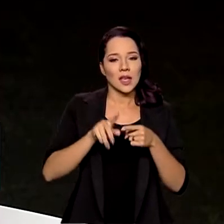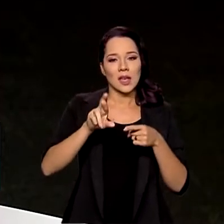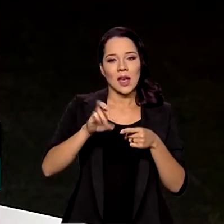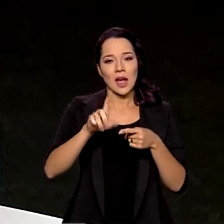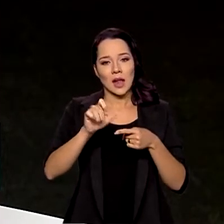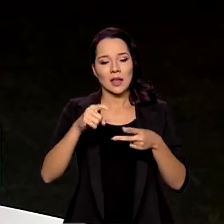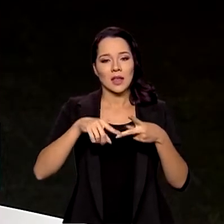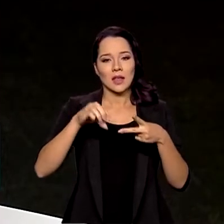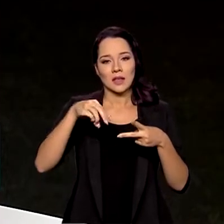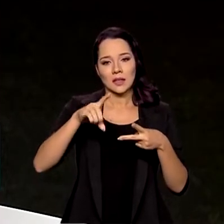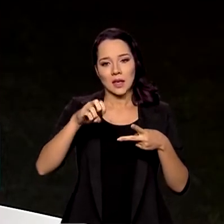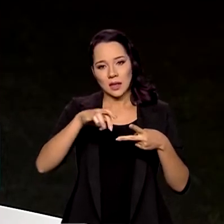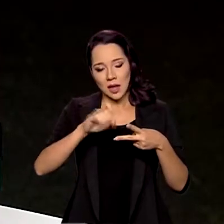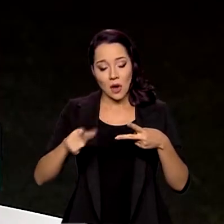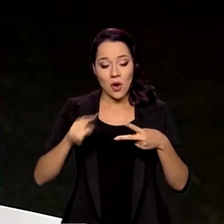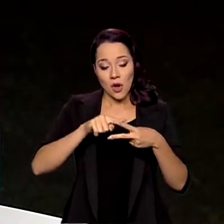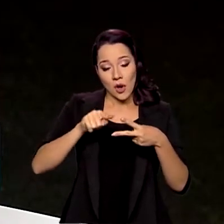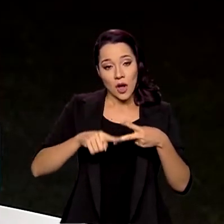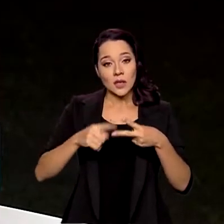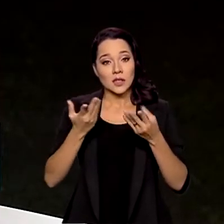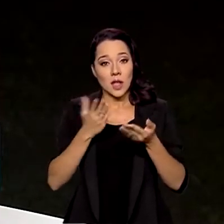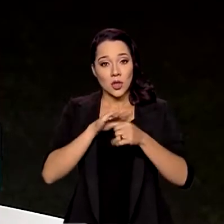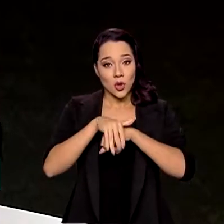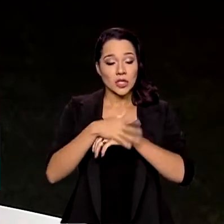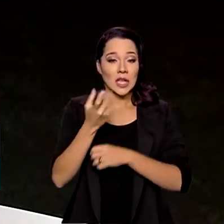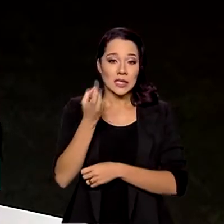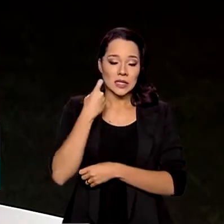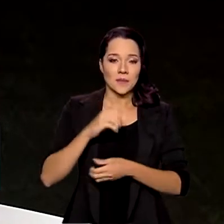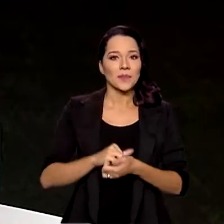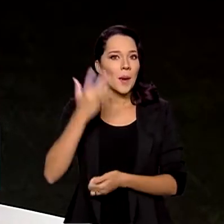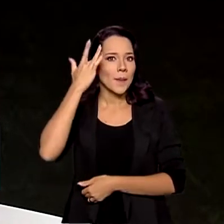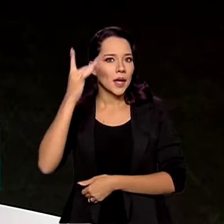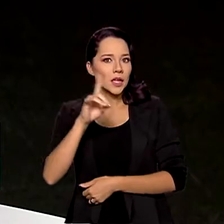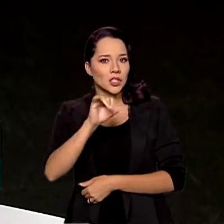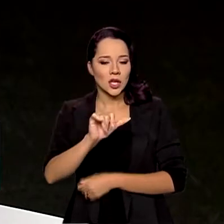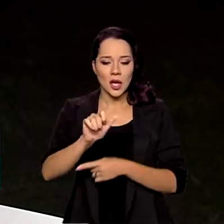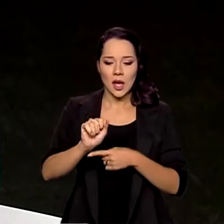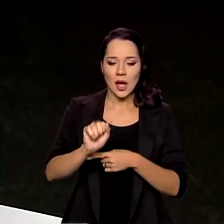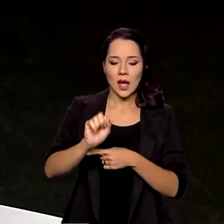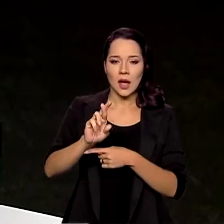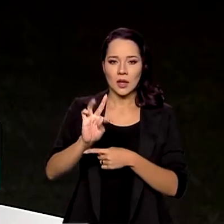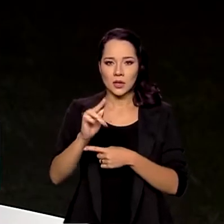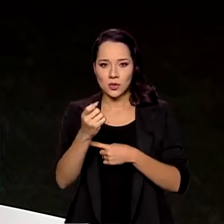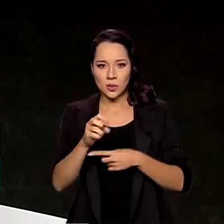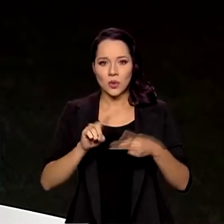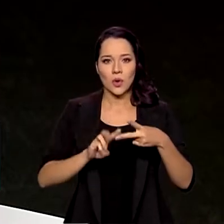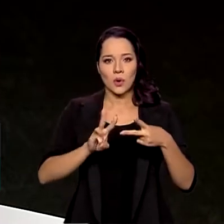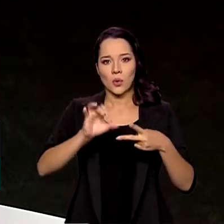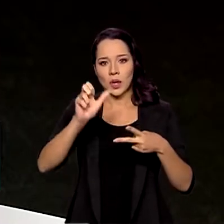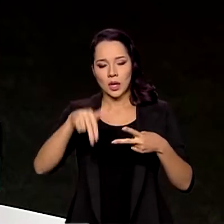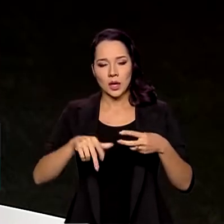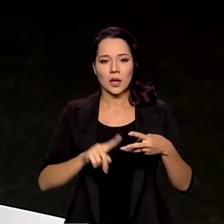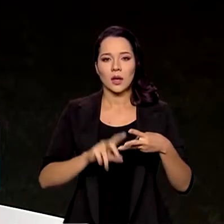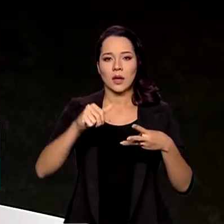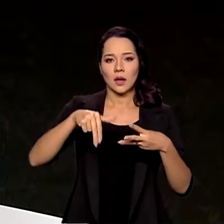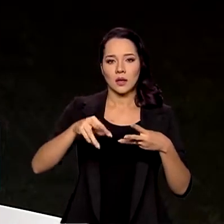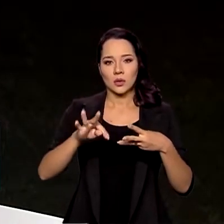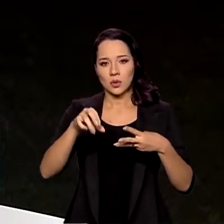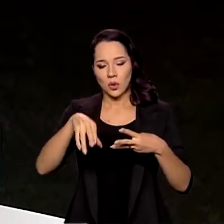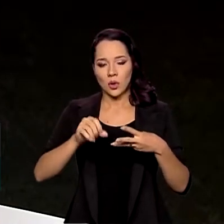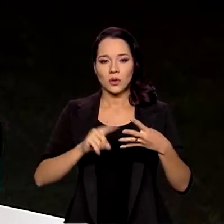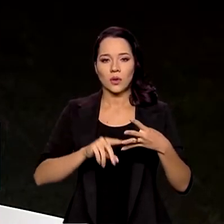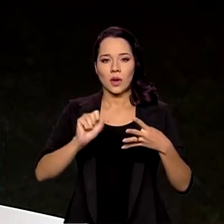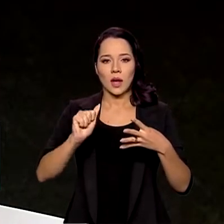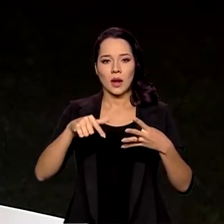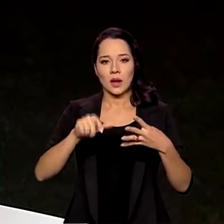e Lúcia Araújo. Eles lutam na noite dessa sexta-feira. Amanhã é dia de Arthur Cavalcante da Silva, Williams Araújo, Antônio Tenório da Silva,